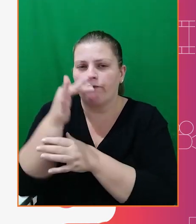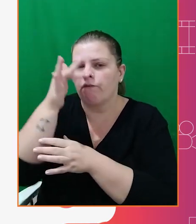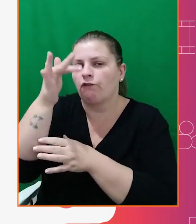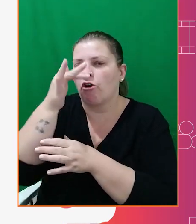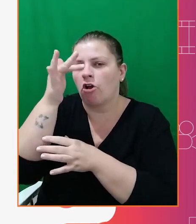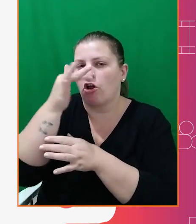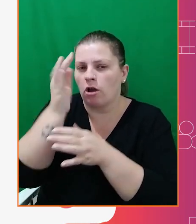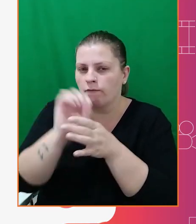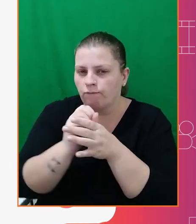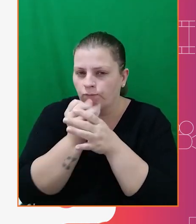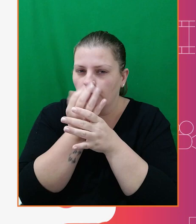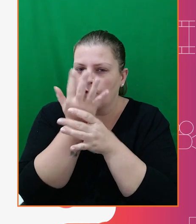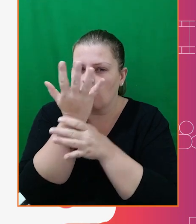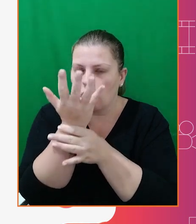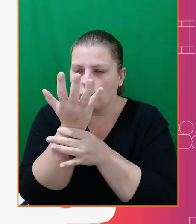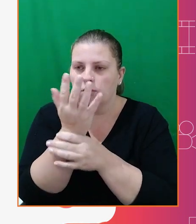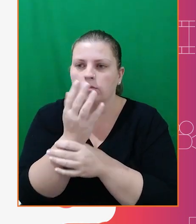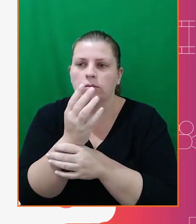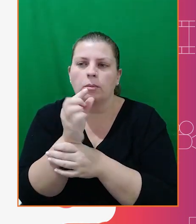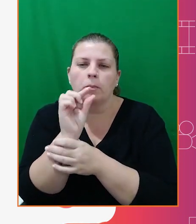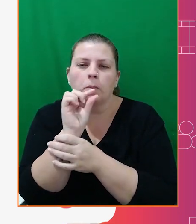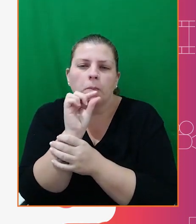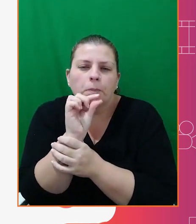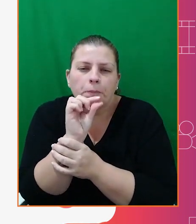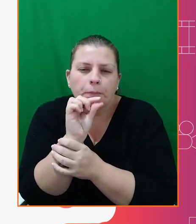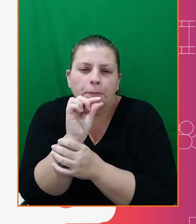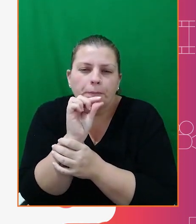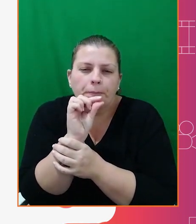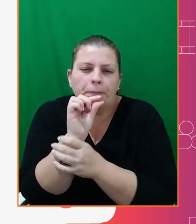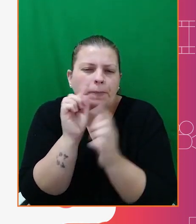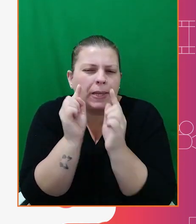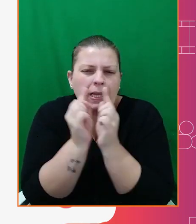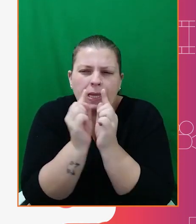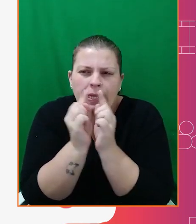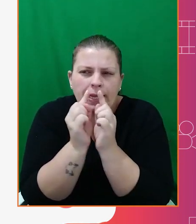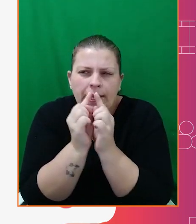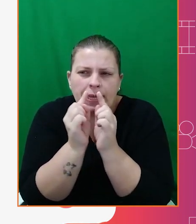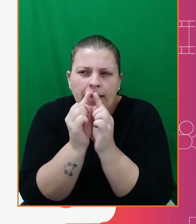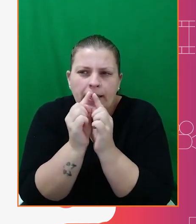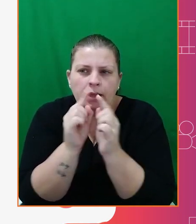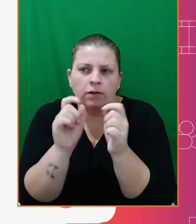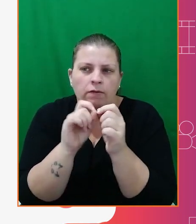fazer pequenas florzinhas no começo, como essas.